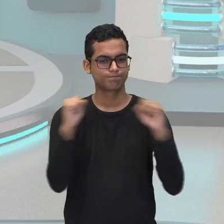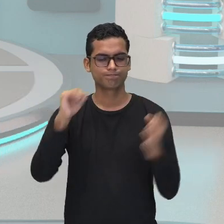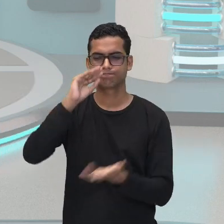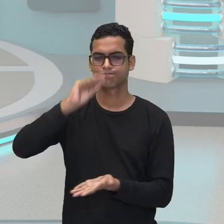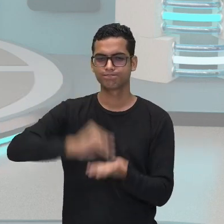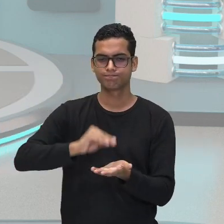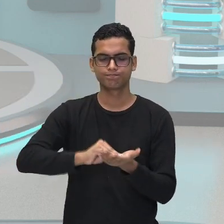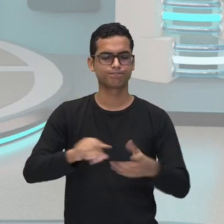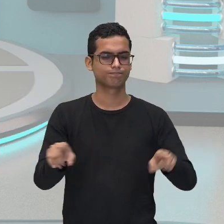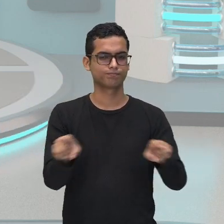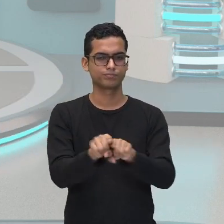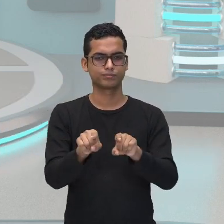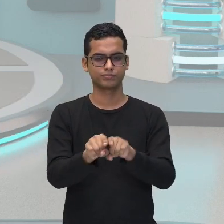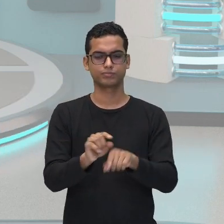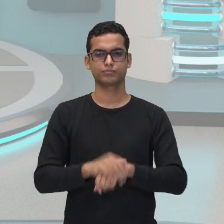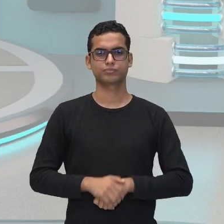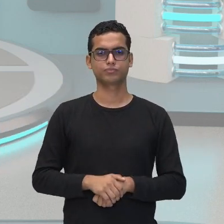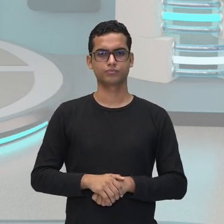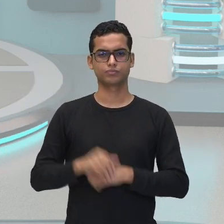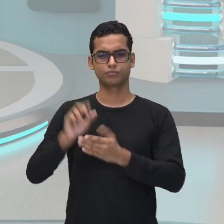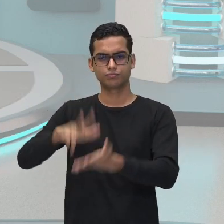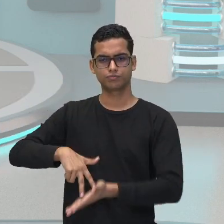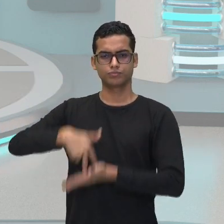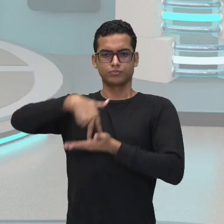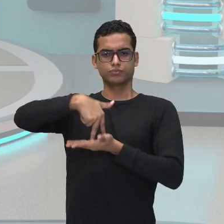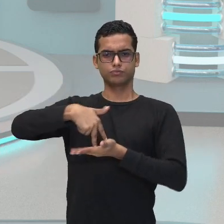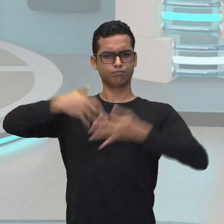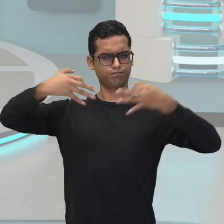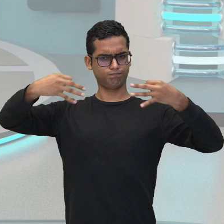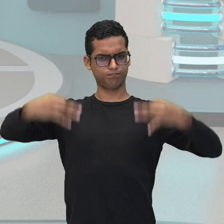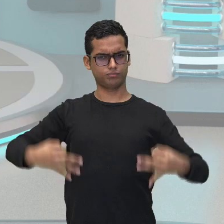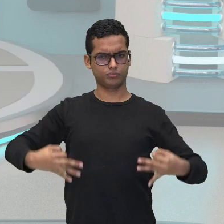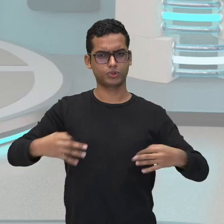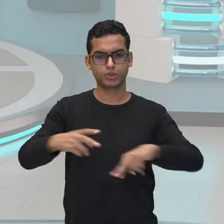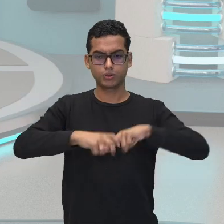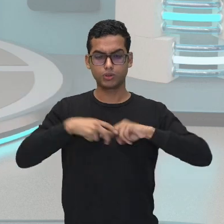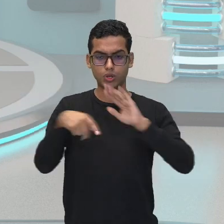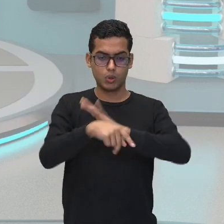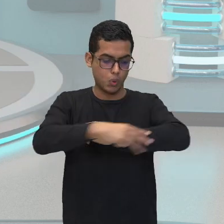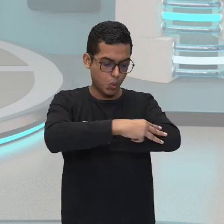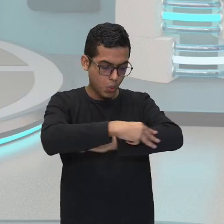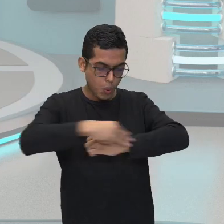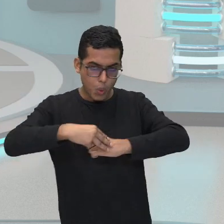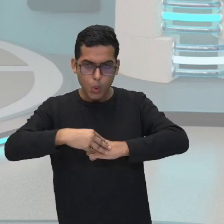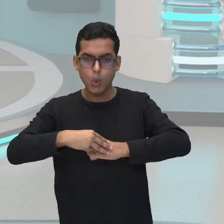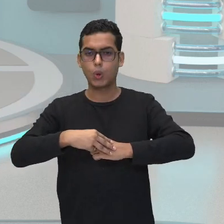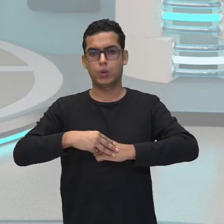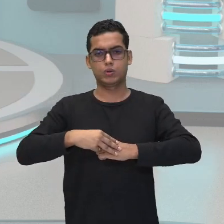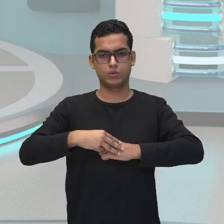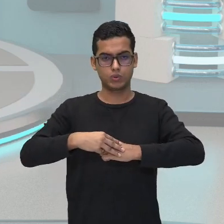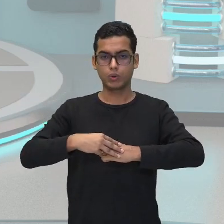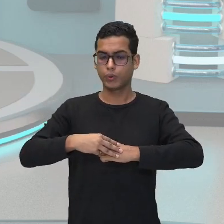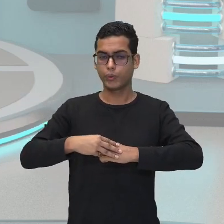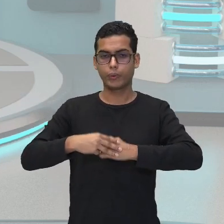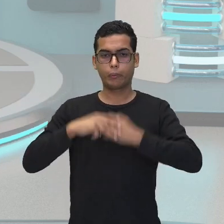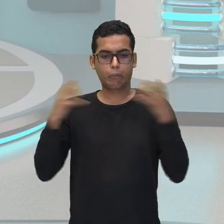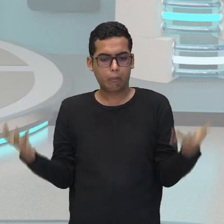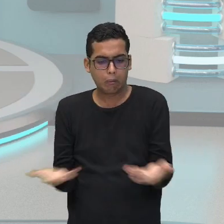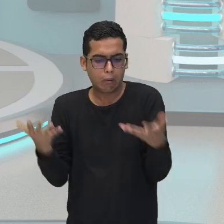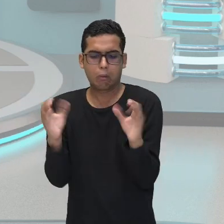numa postura correta, que são os nossos músculos, por eles não estarem sendo estimulados e